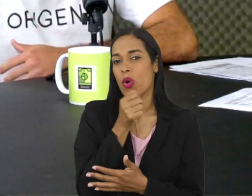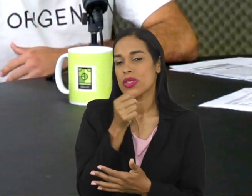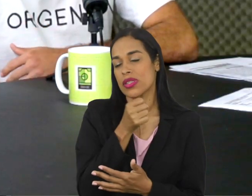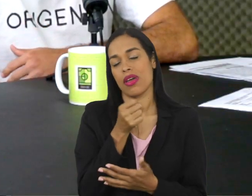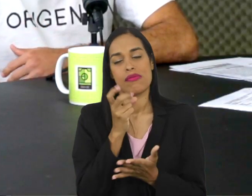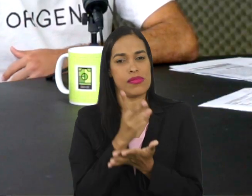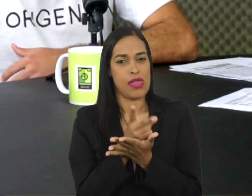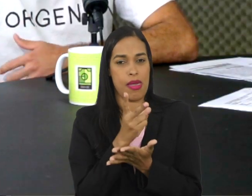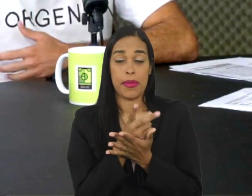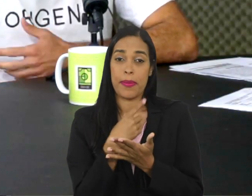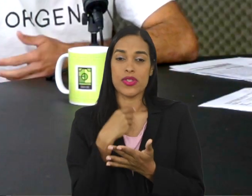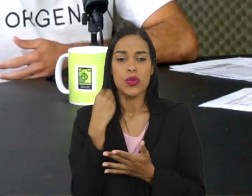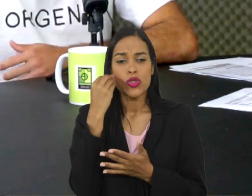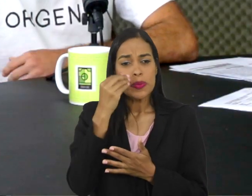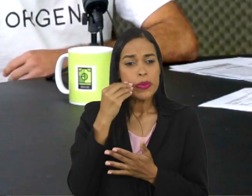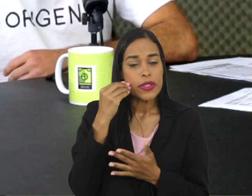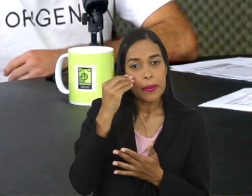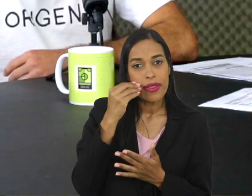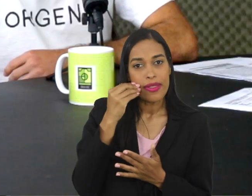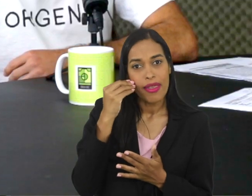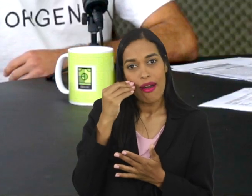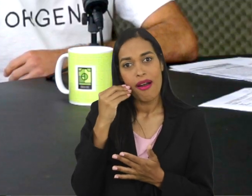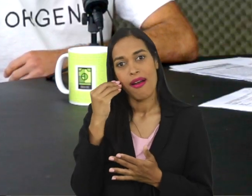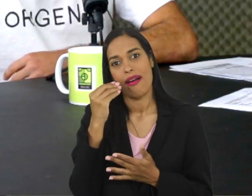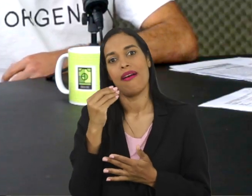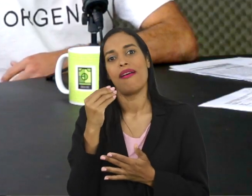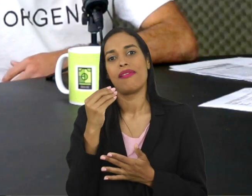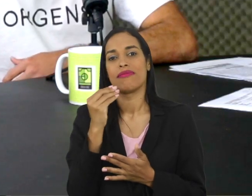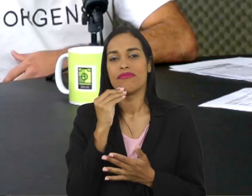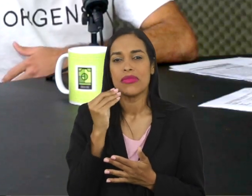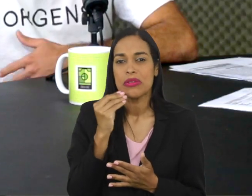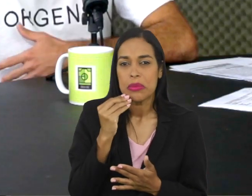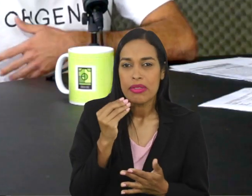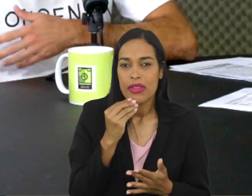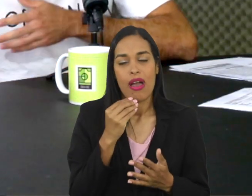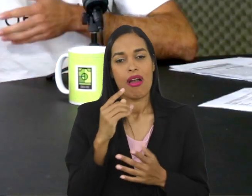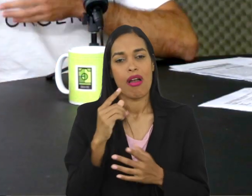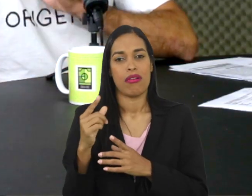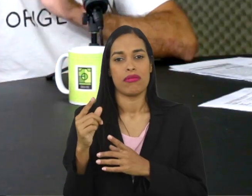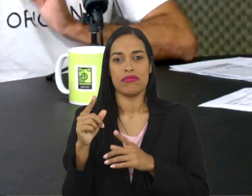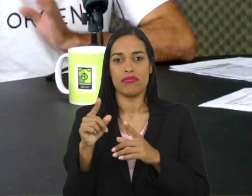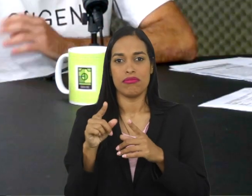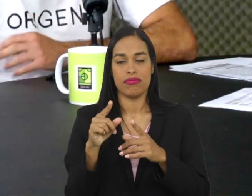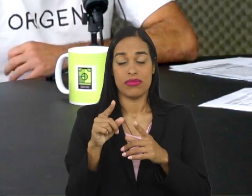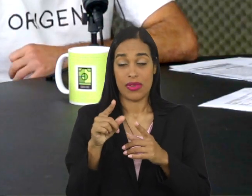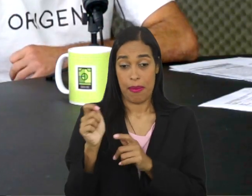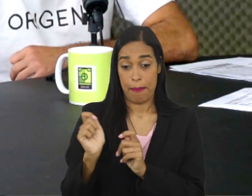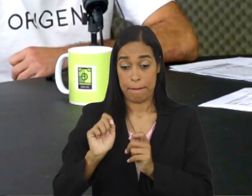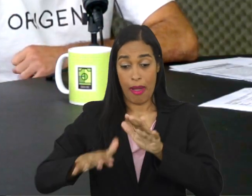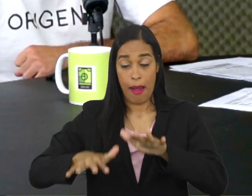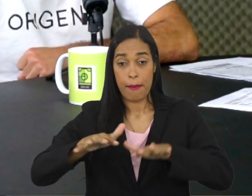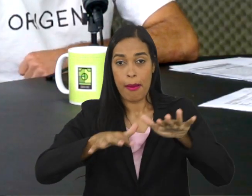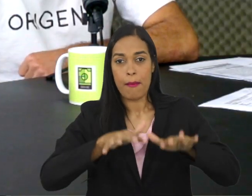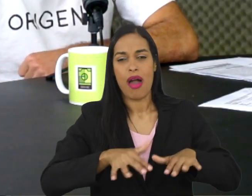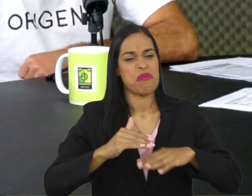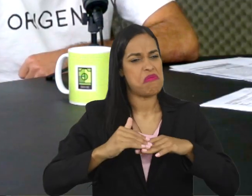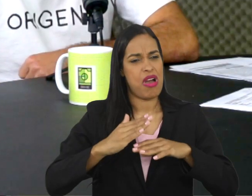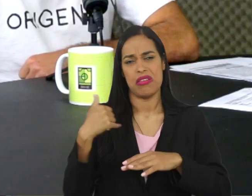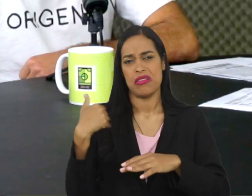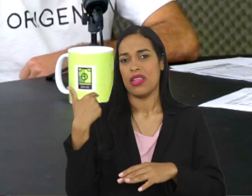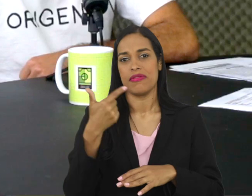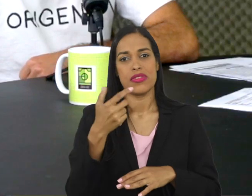mesmo a experimentar instrumentos musicais depois de mais de 25 anos de idade já,